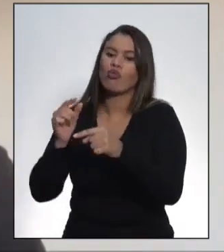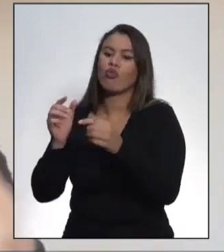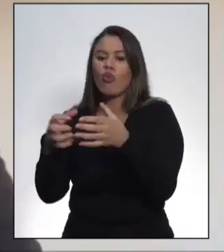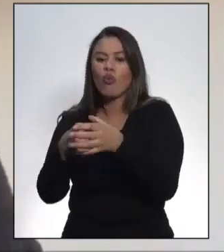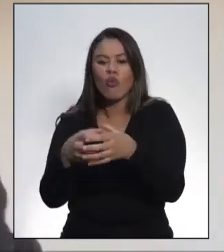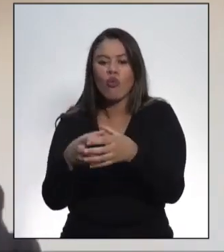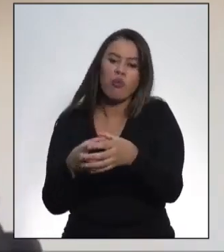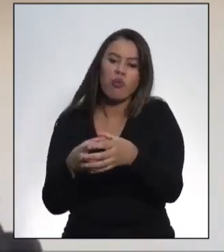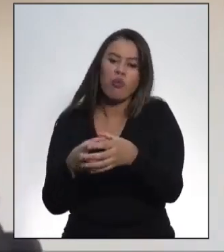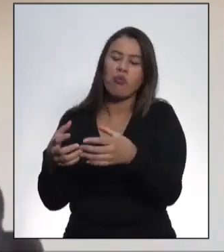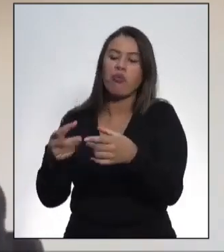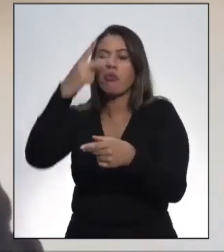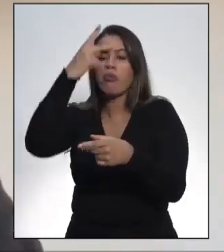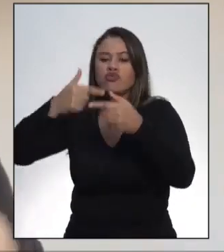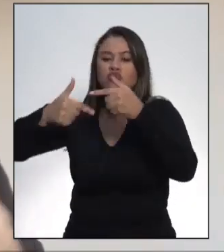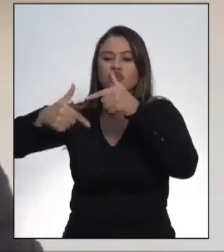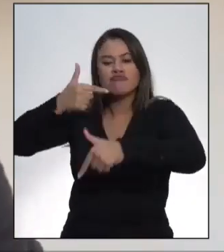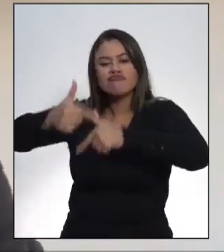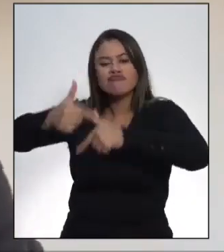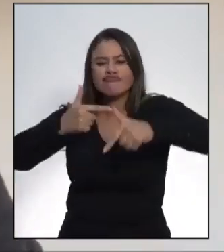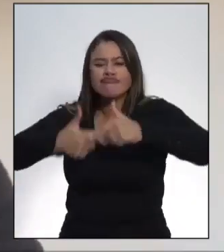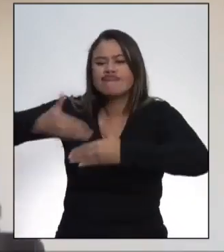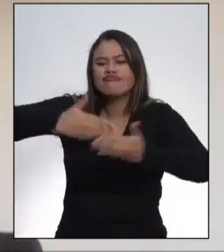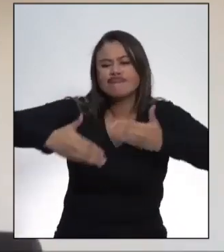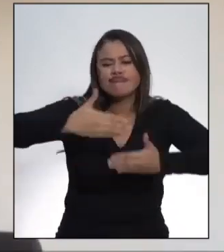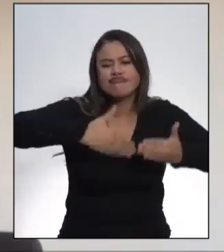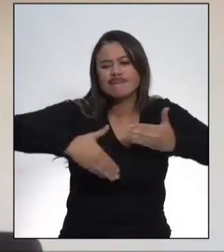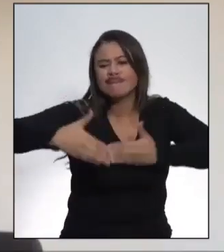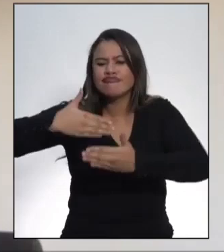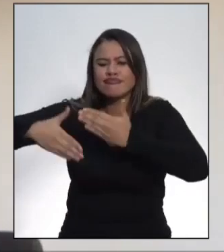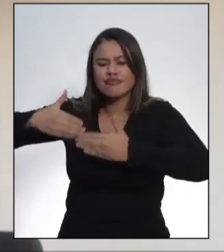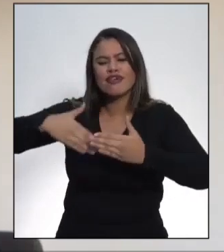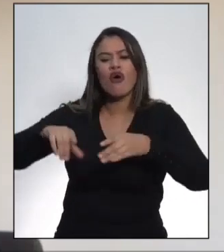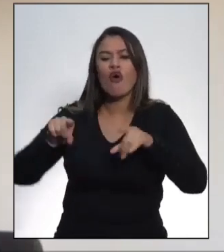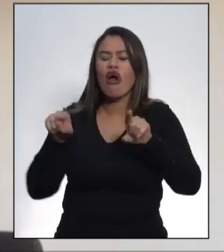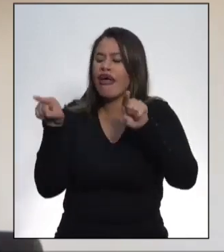vontade de trabalhar com outras pessoas, a vontade de liderar outras